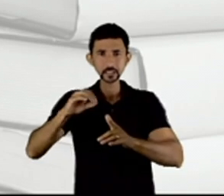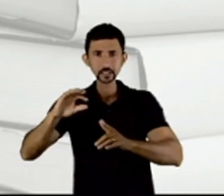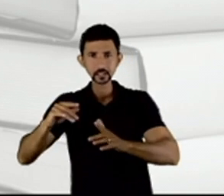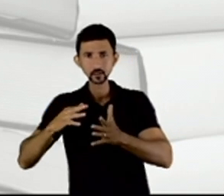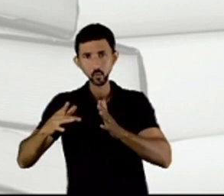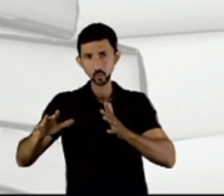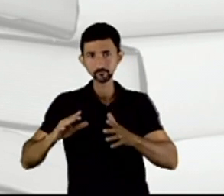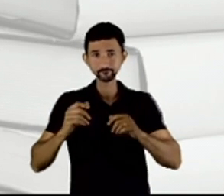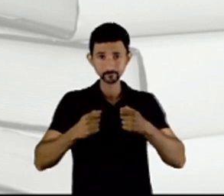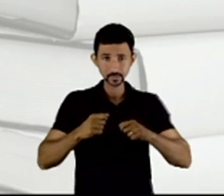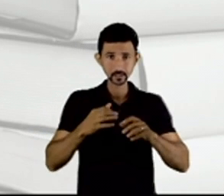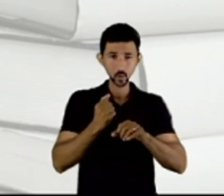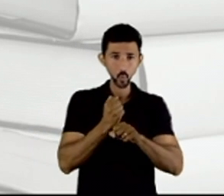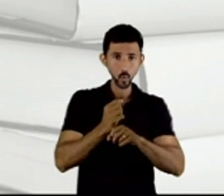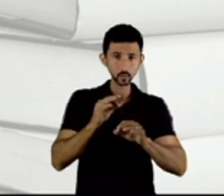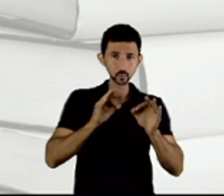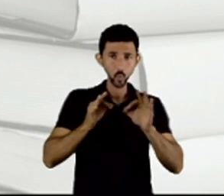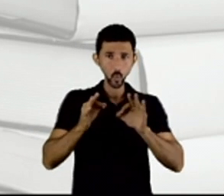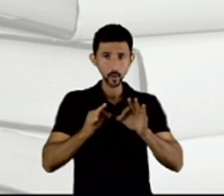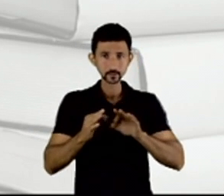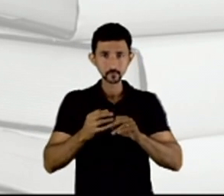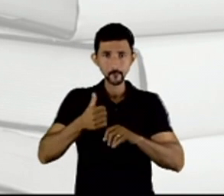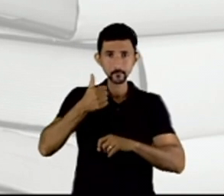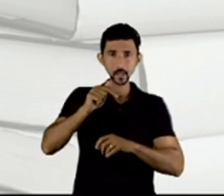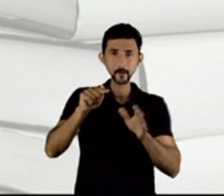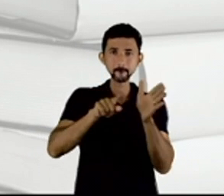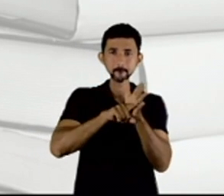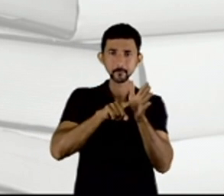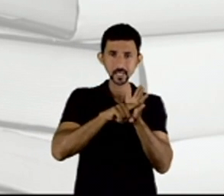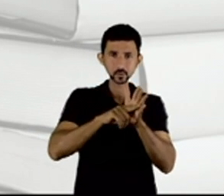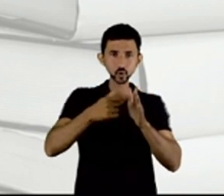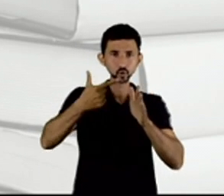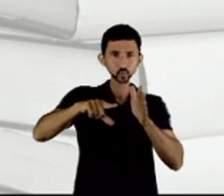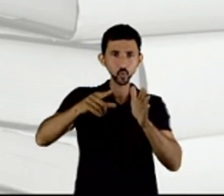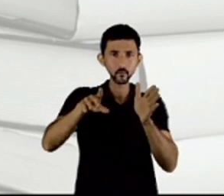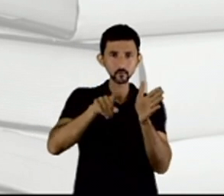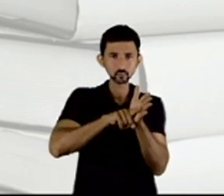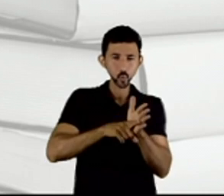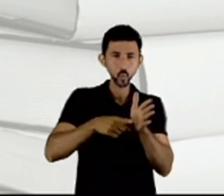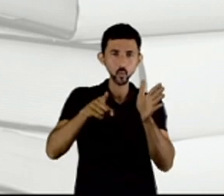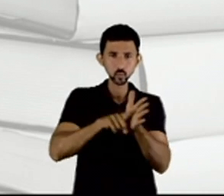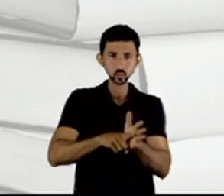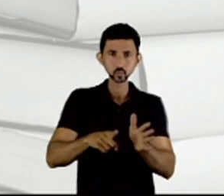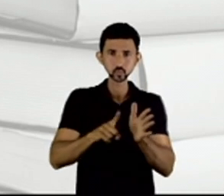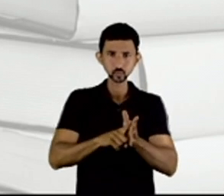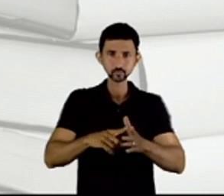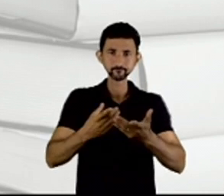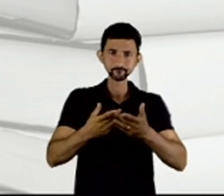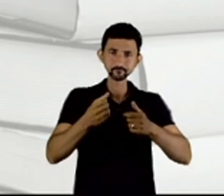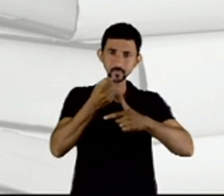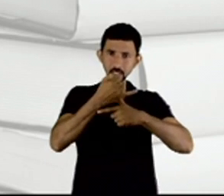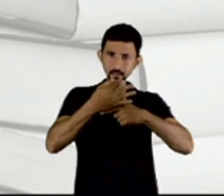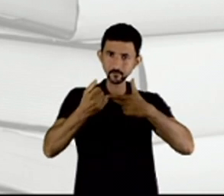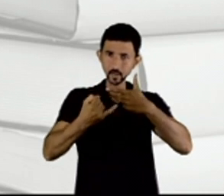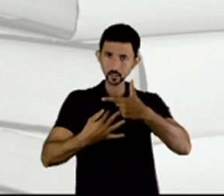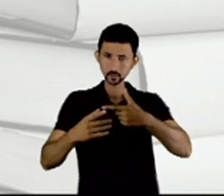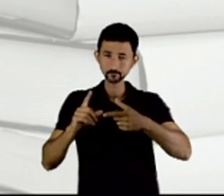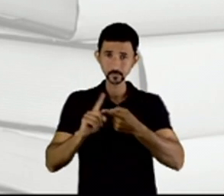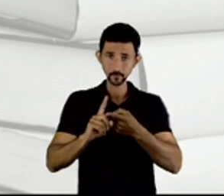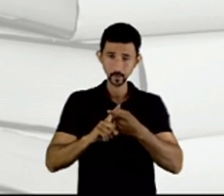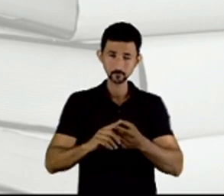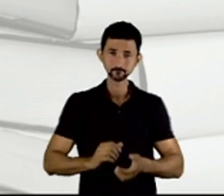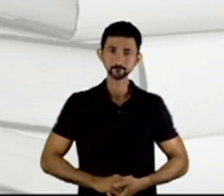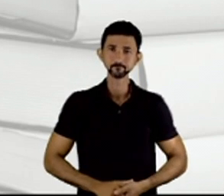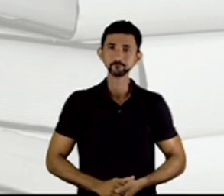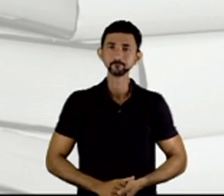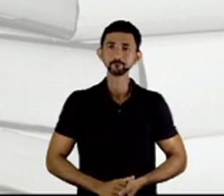56,7070, certo? Aquele primeiro menos lá, a gente está só repetindo, porque é da fração, da dízima periódica